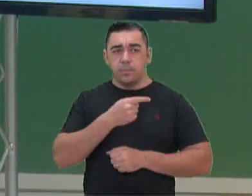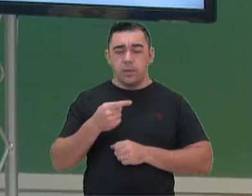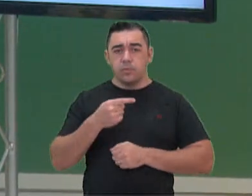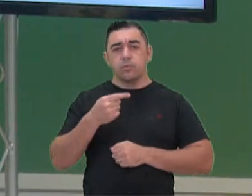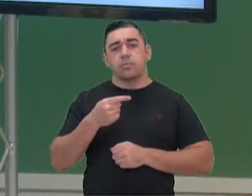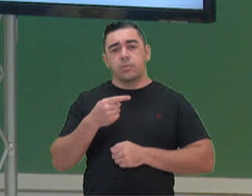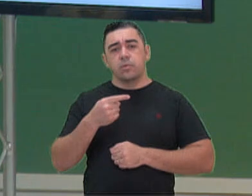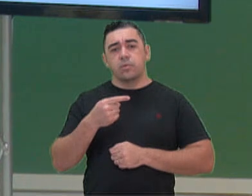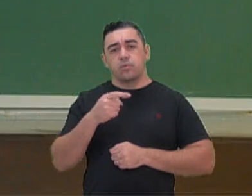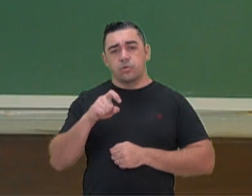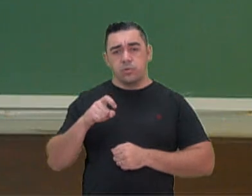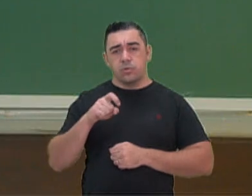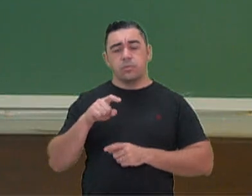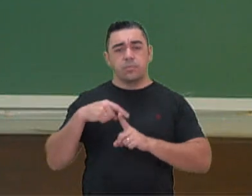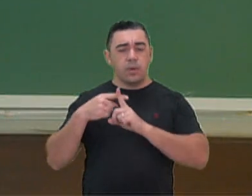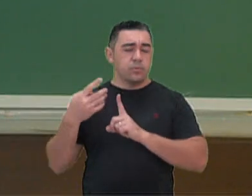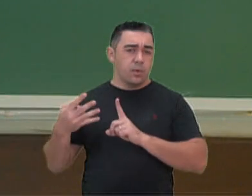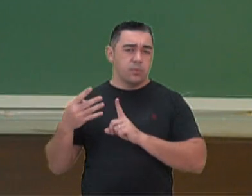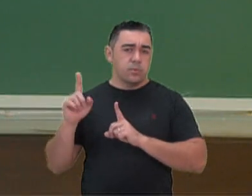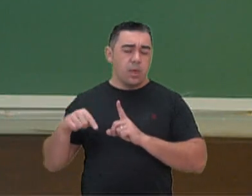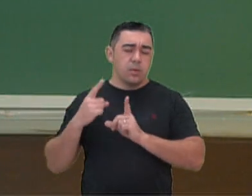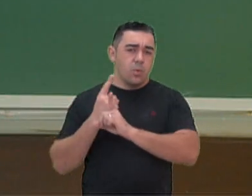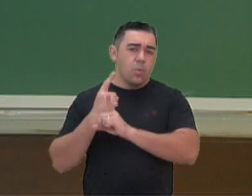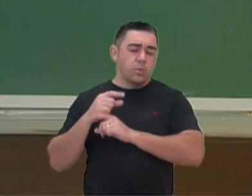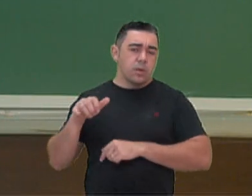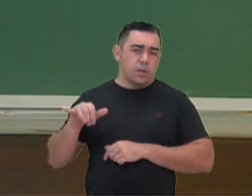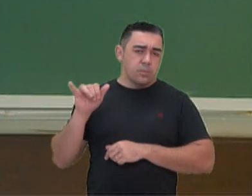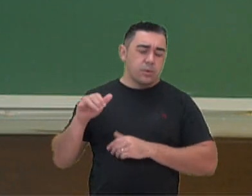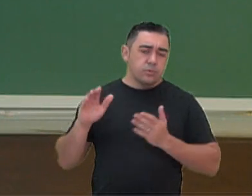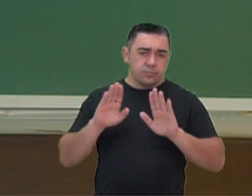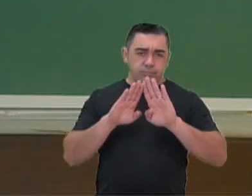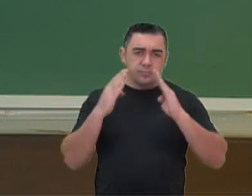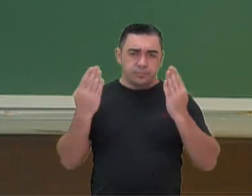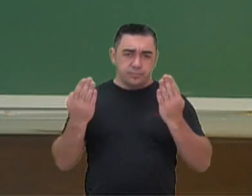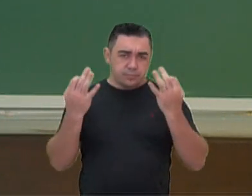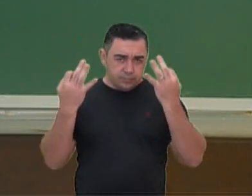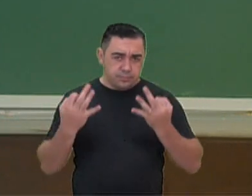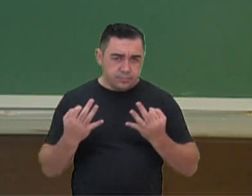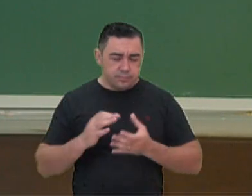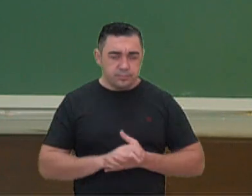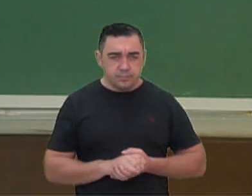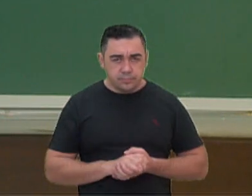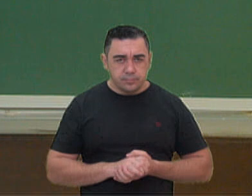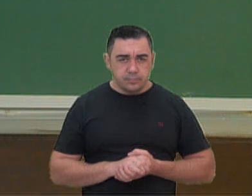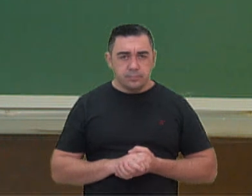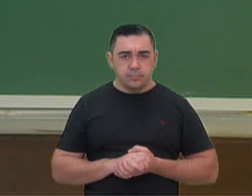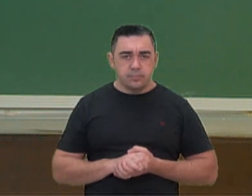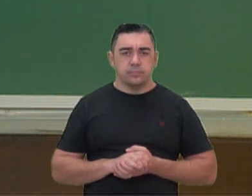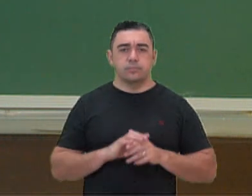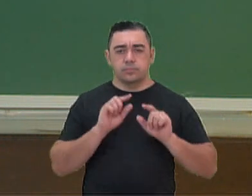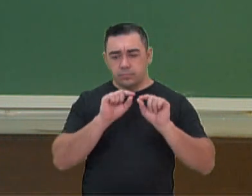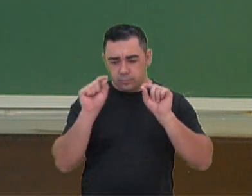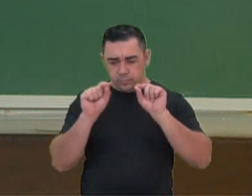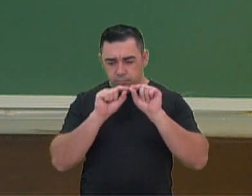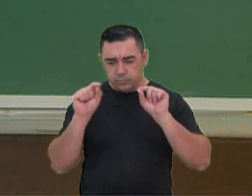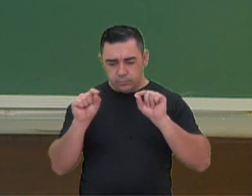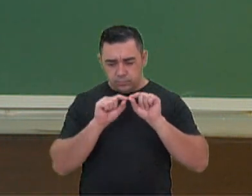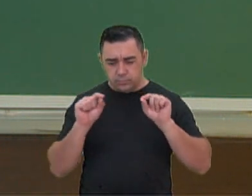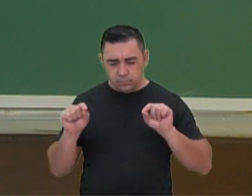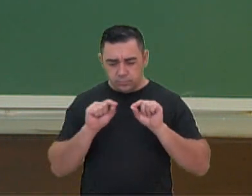4, leva para qualquer valor real em y no contradomínio. Então, 1 para 1 é